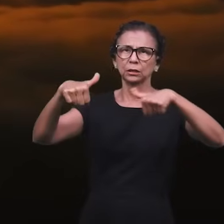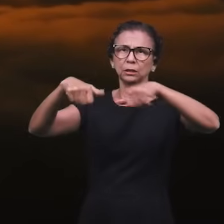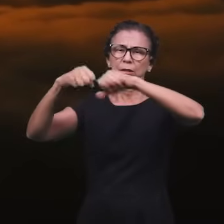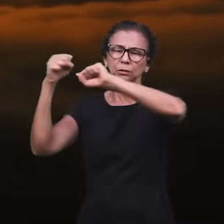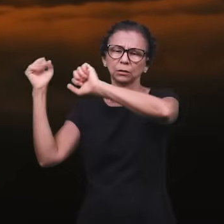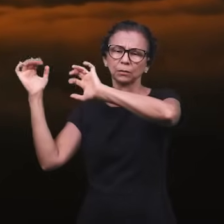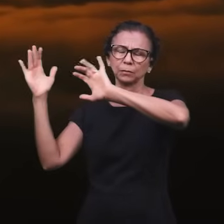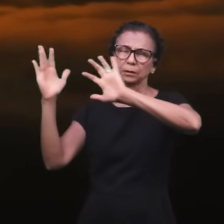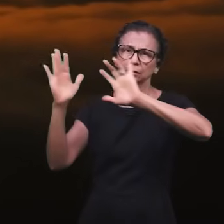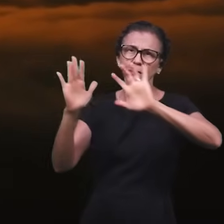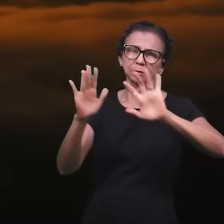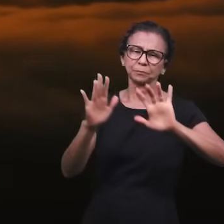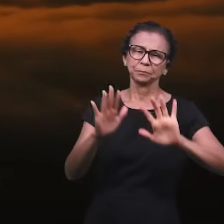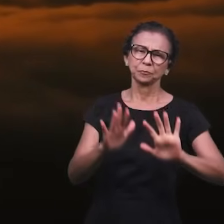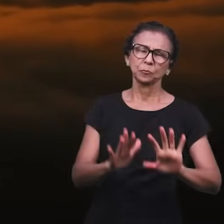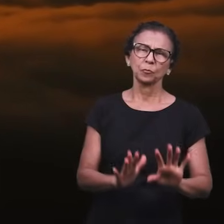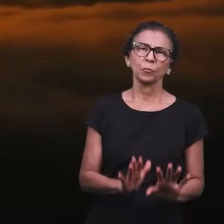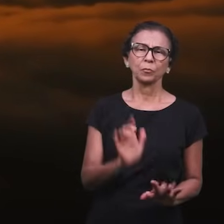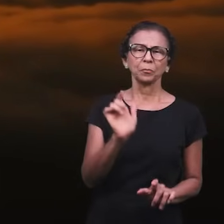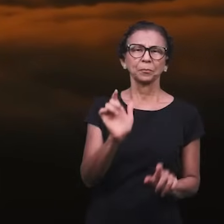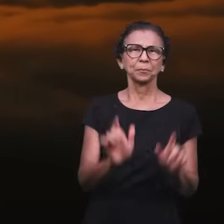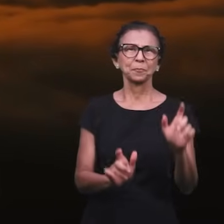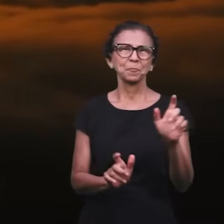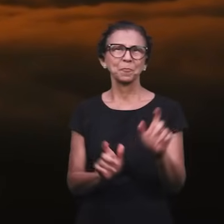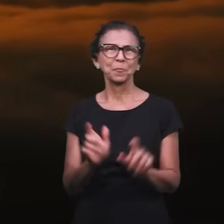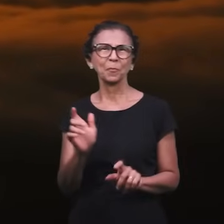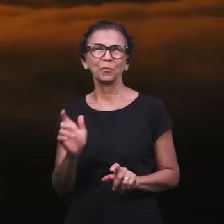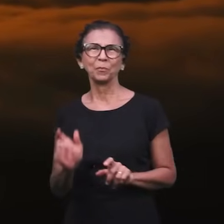Continua sempre a